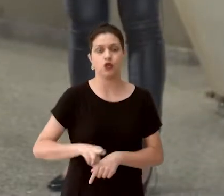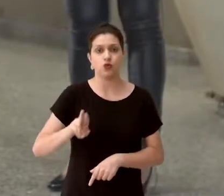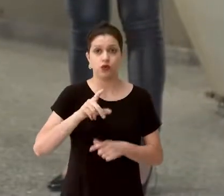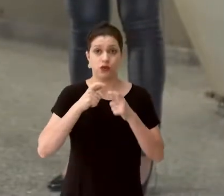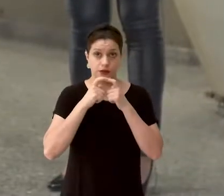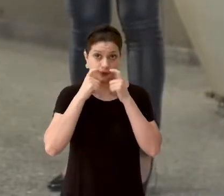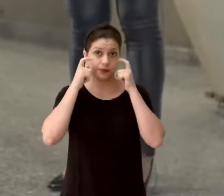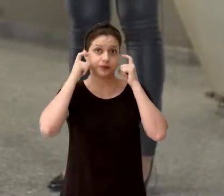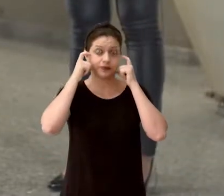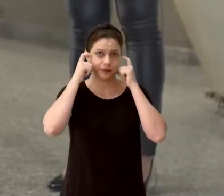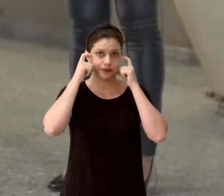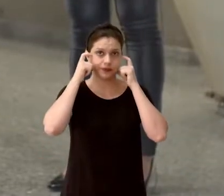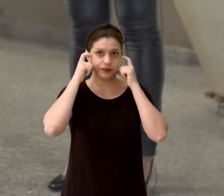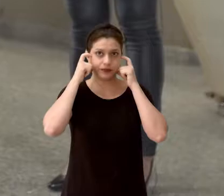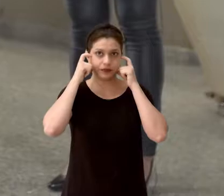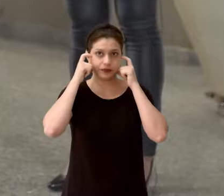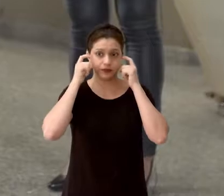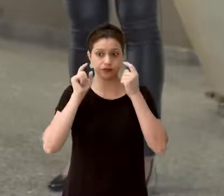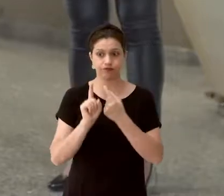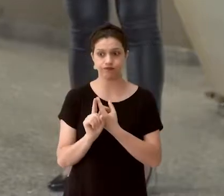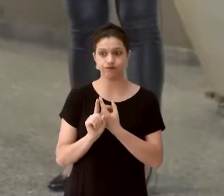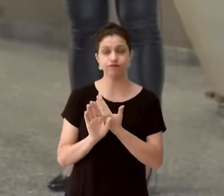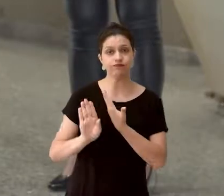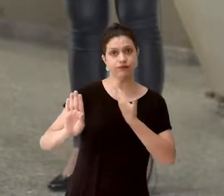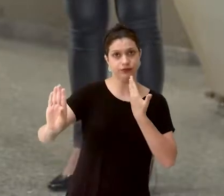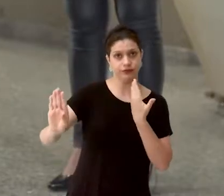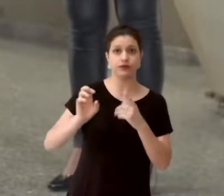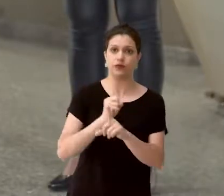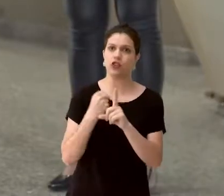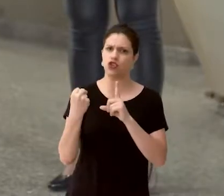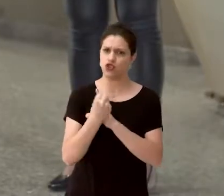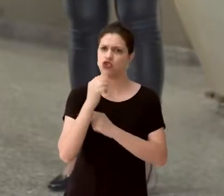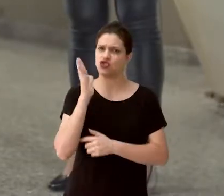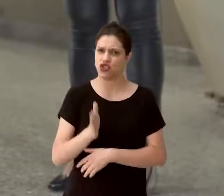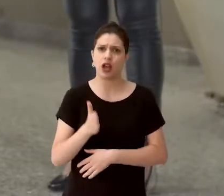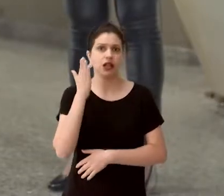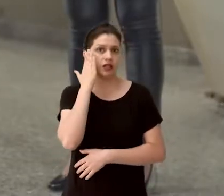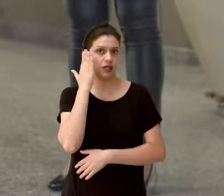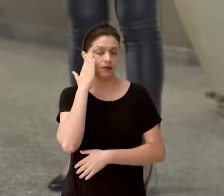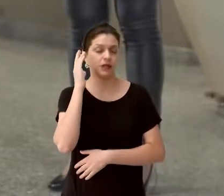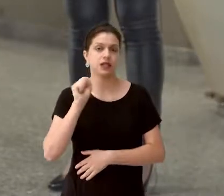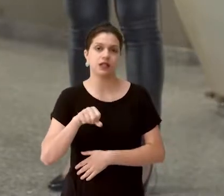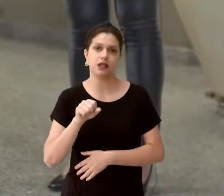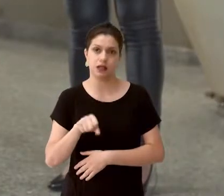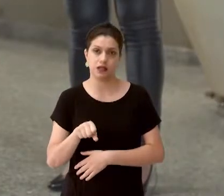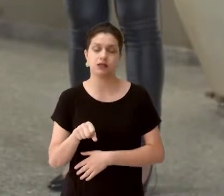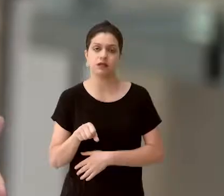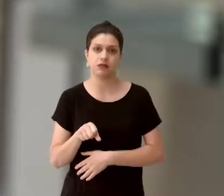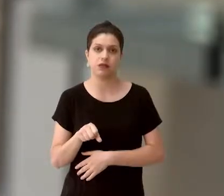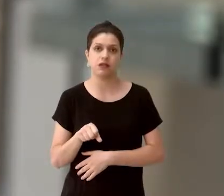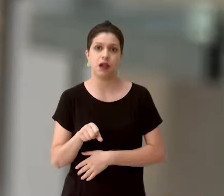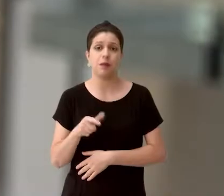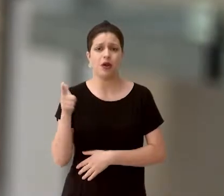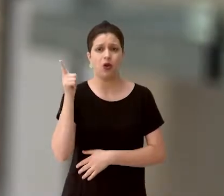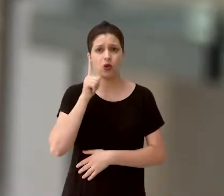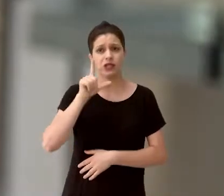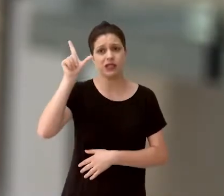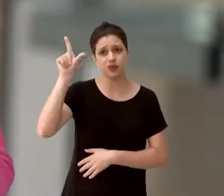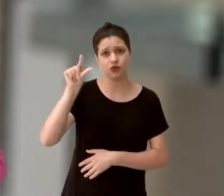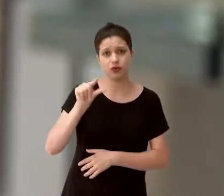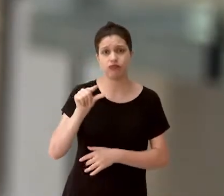da doença, o uso de máscara e a adoção do isolamento social já eram sabidos como